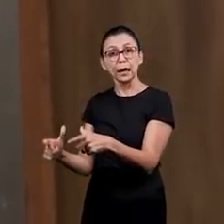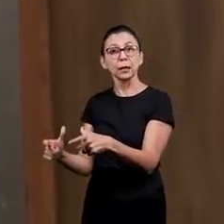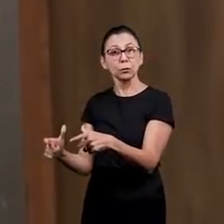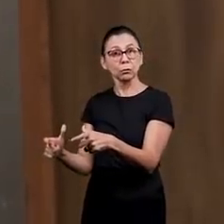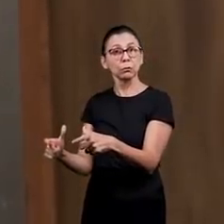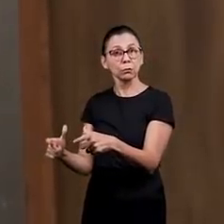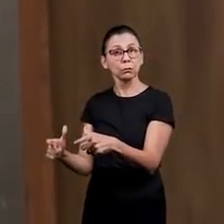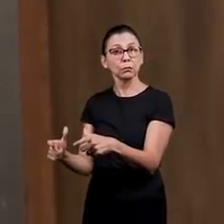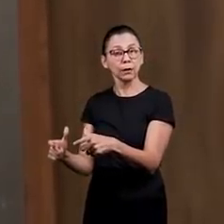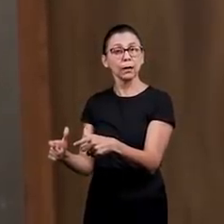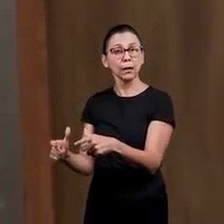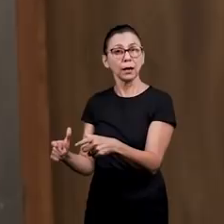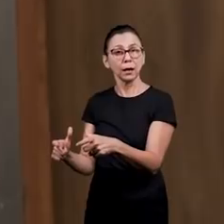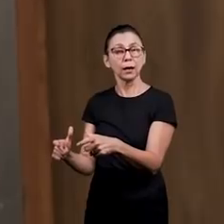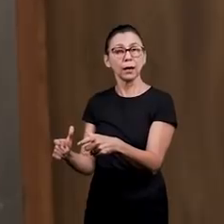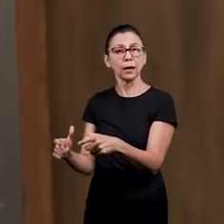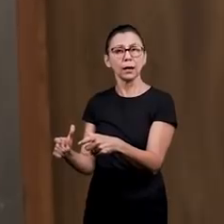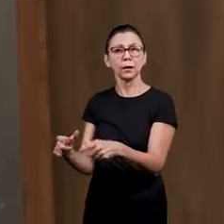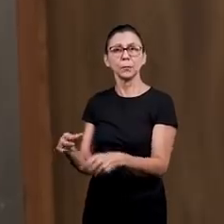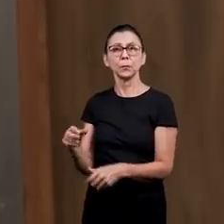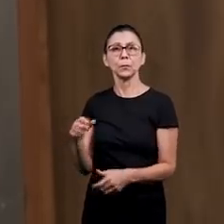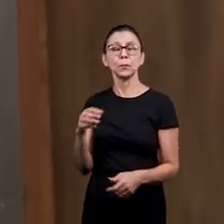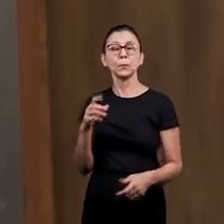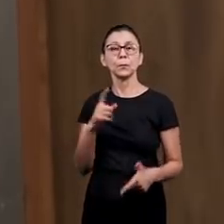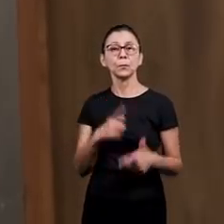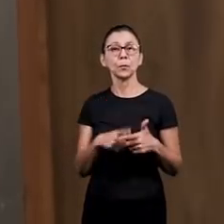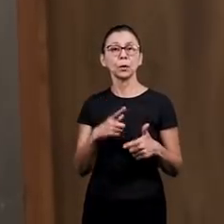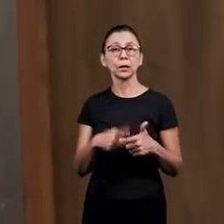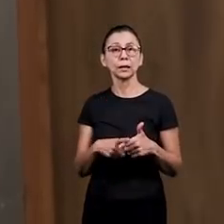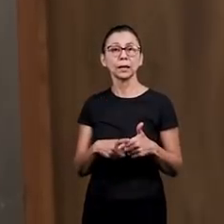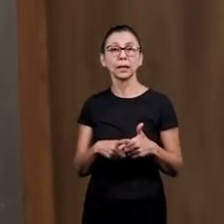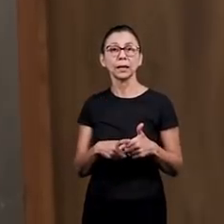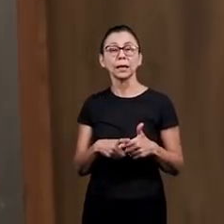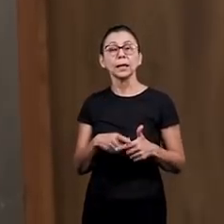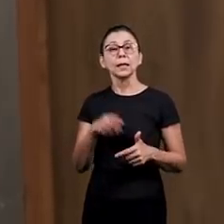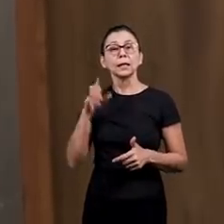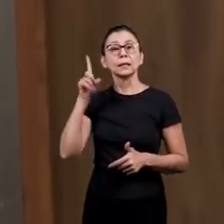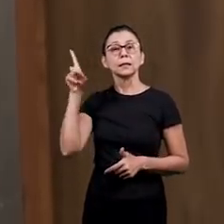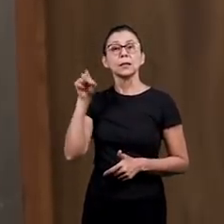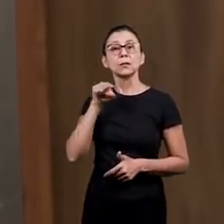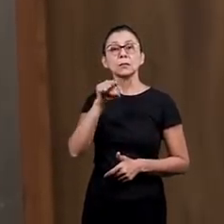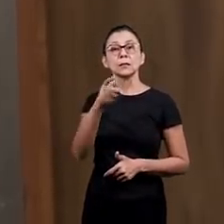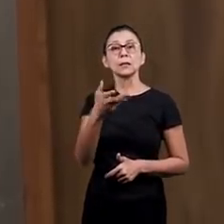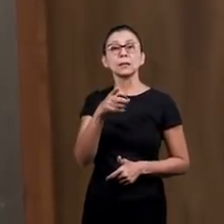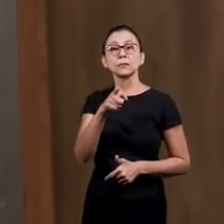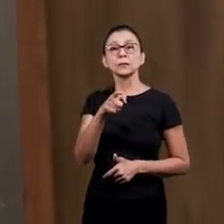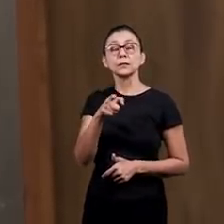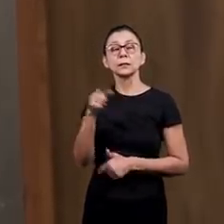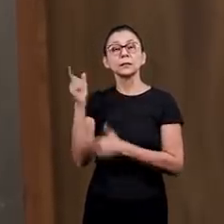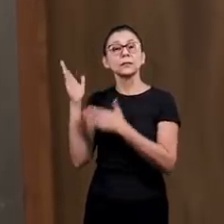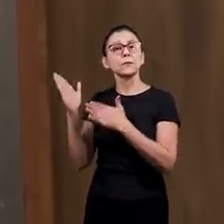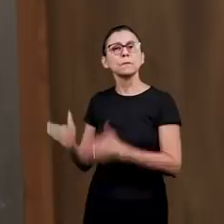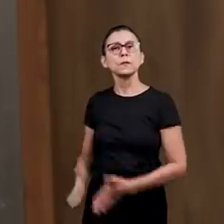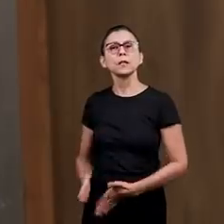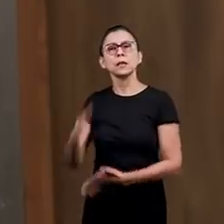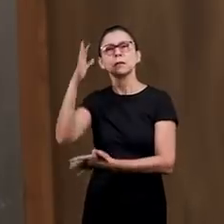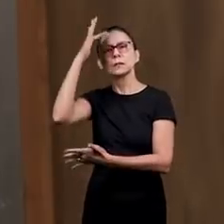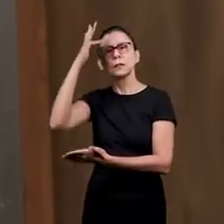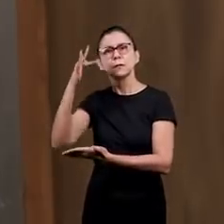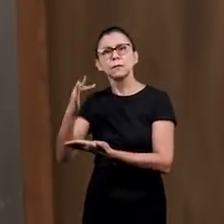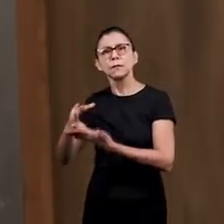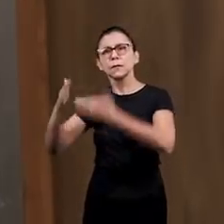com a quantidade. Deus quer nossa fidelidade. Deus quer que tenhamos fé, que